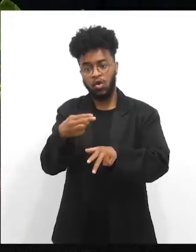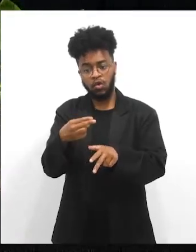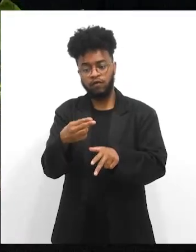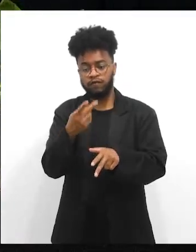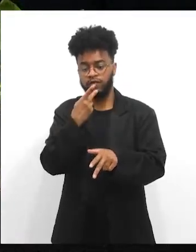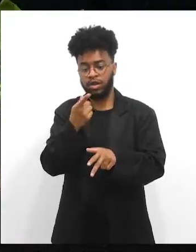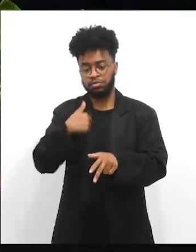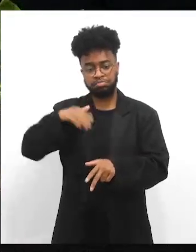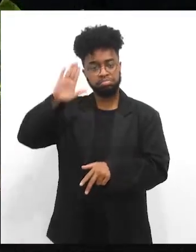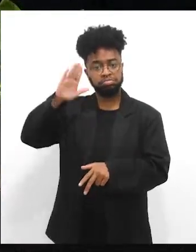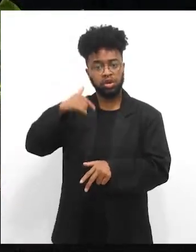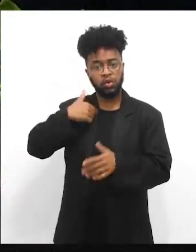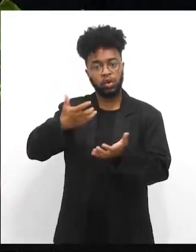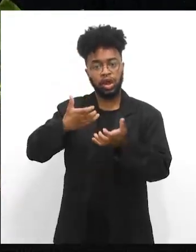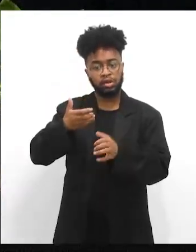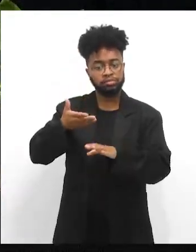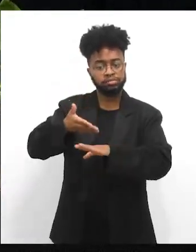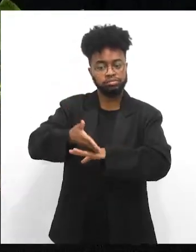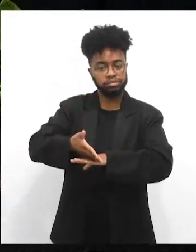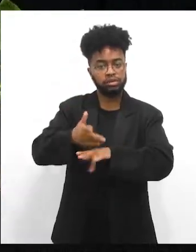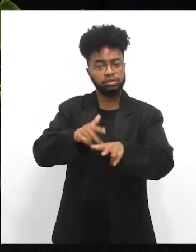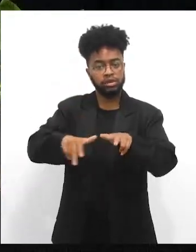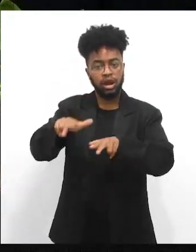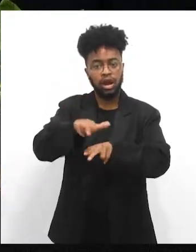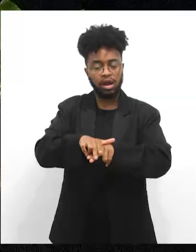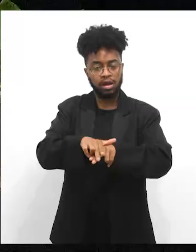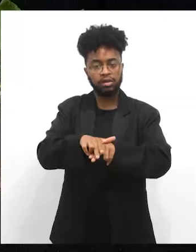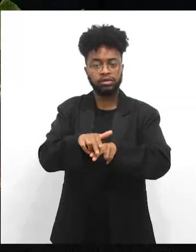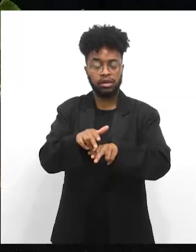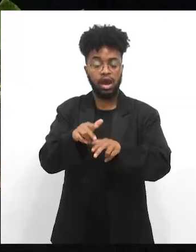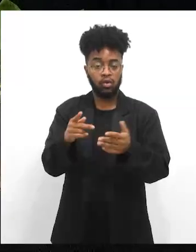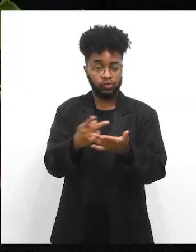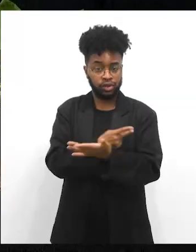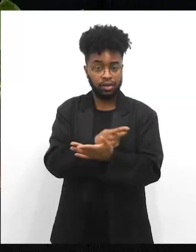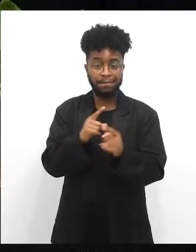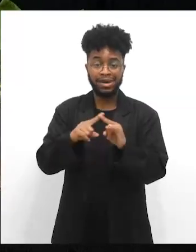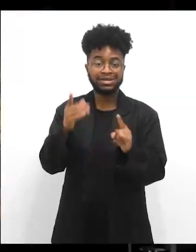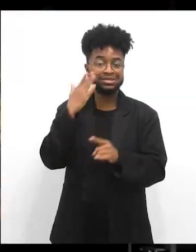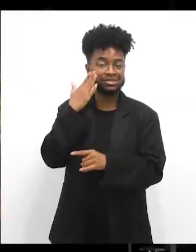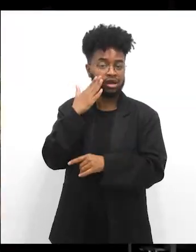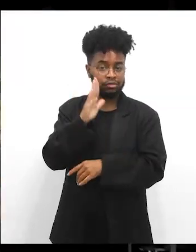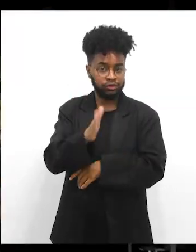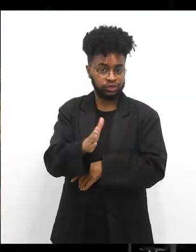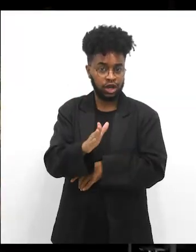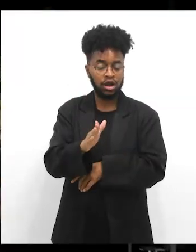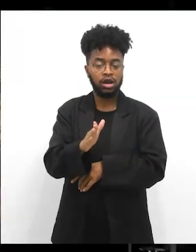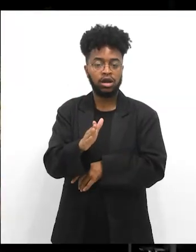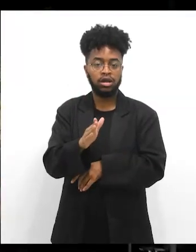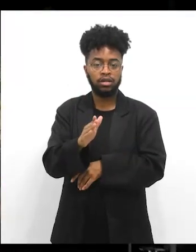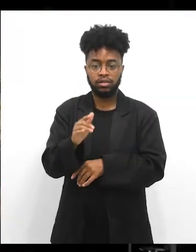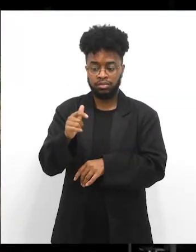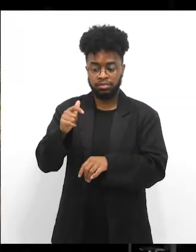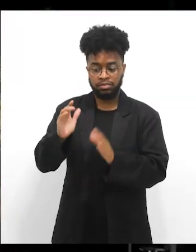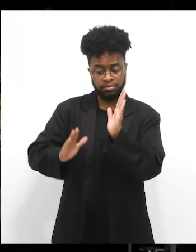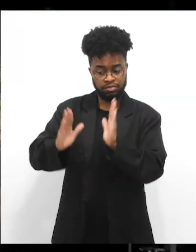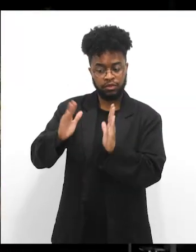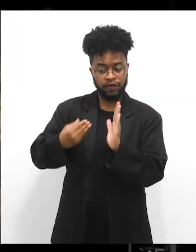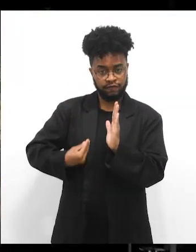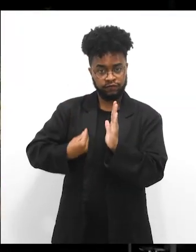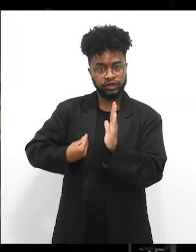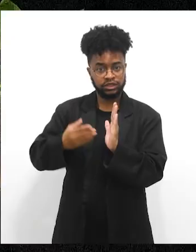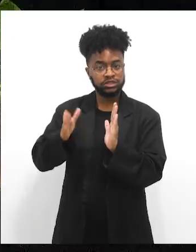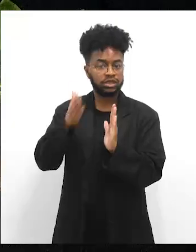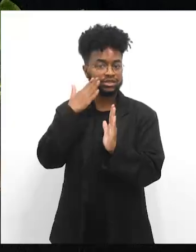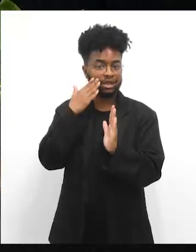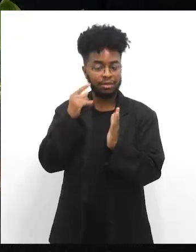ou se oferece, ou é necessário que ele vá, né? Há uma reencarnação, ele já sabe que na sua